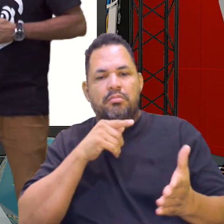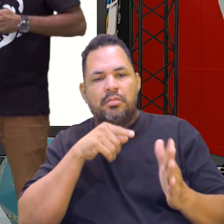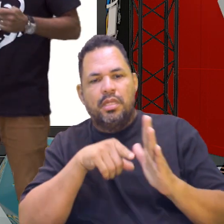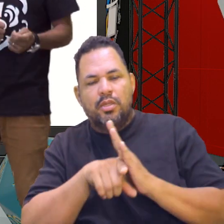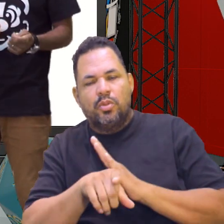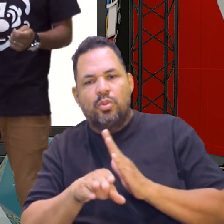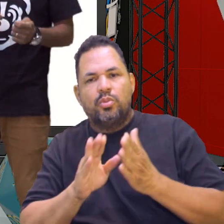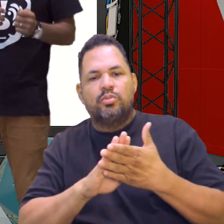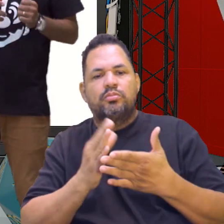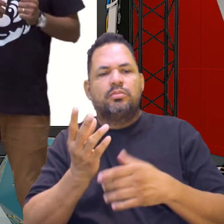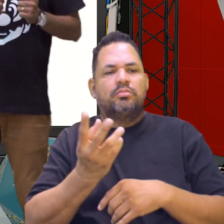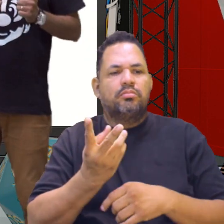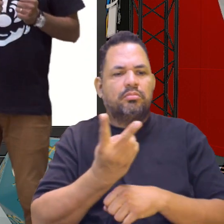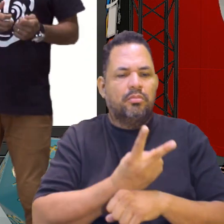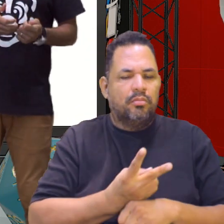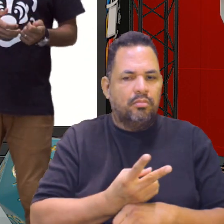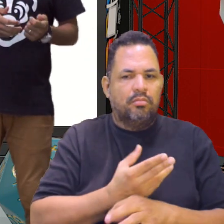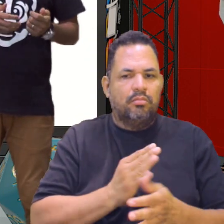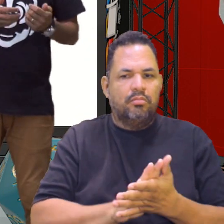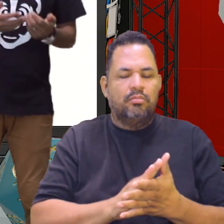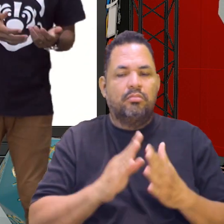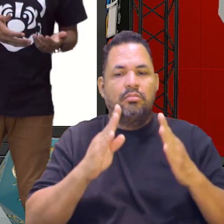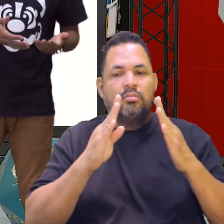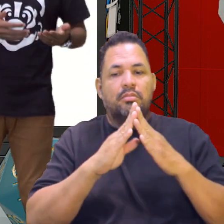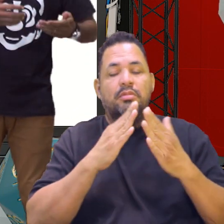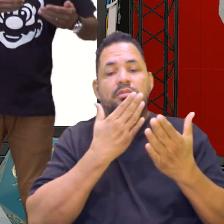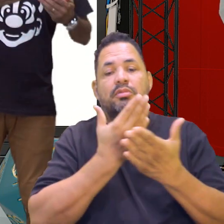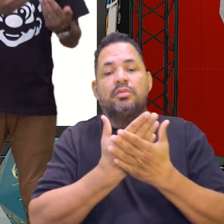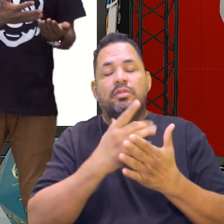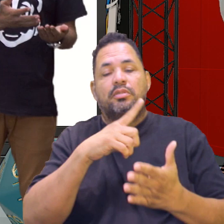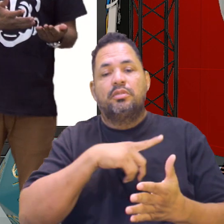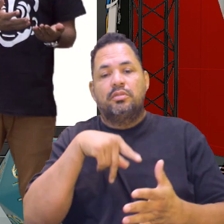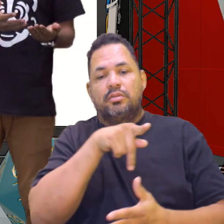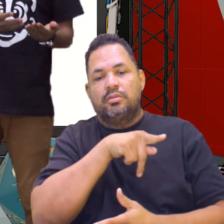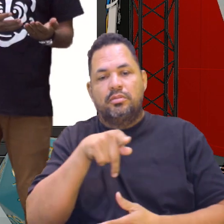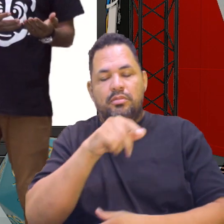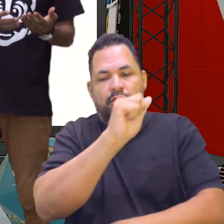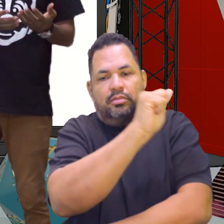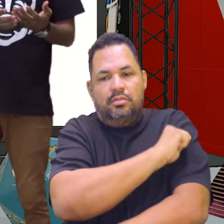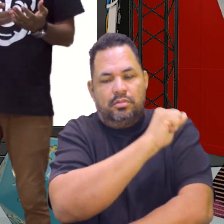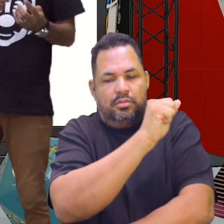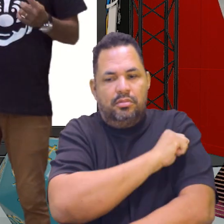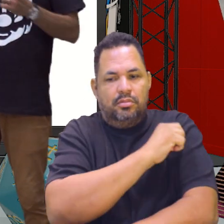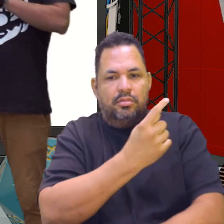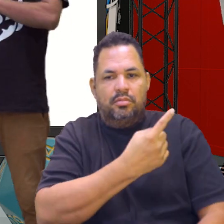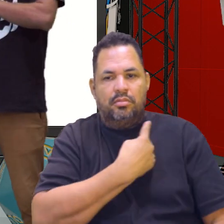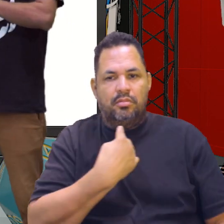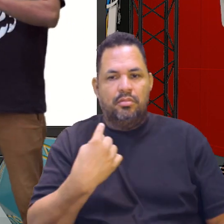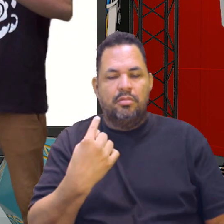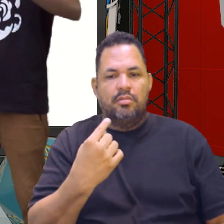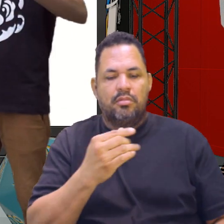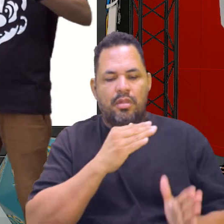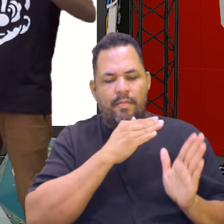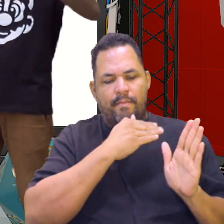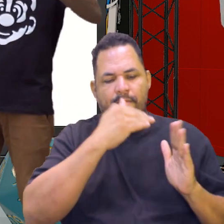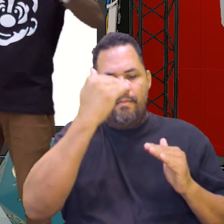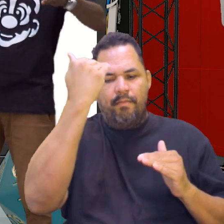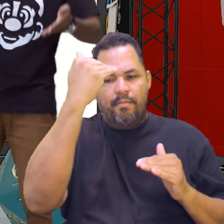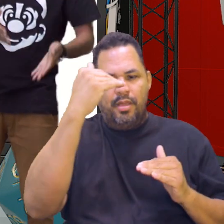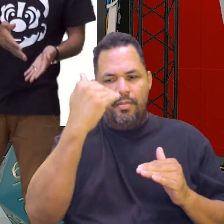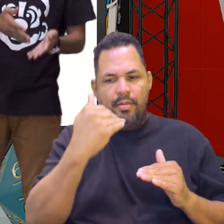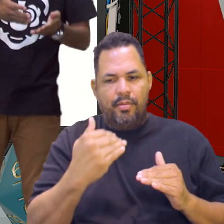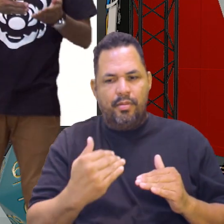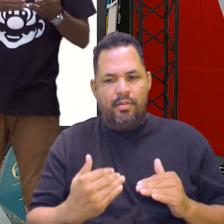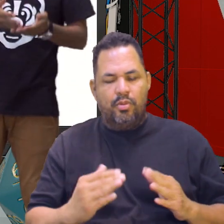que vão atrás, que correm. E na escola temos os professores e os estudantes. E nós passamos por tudo isso para